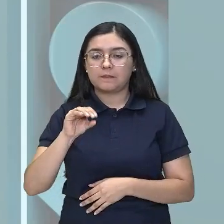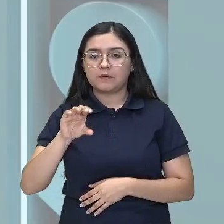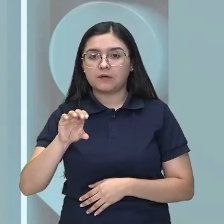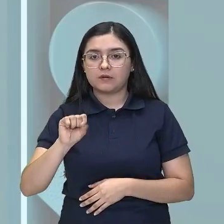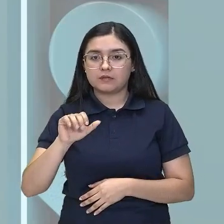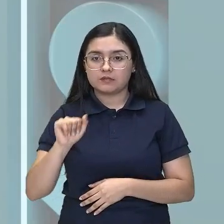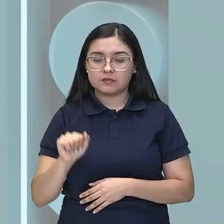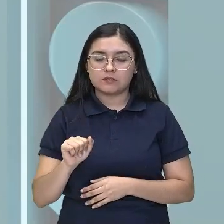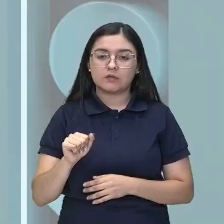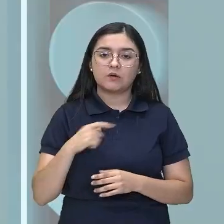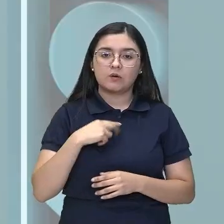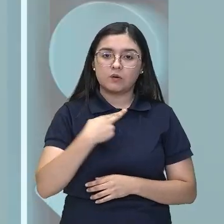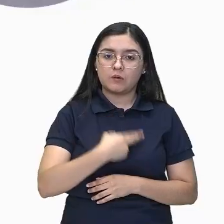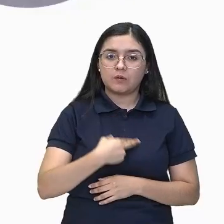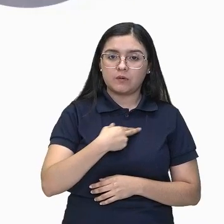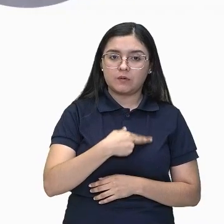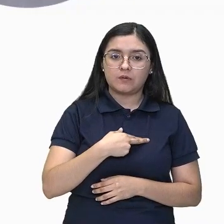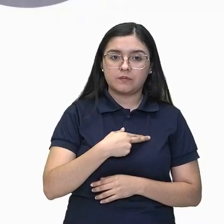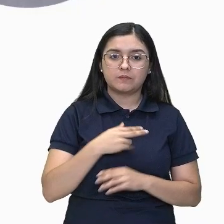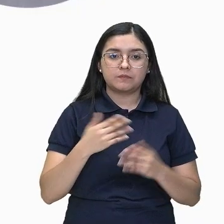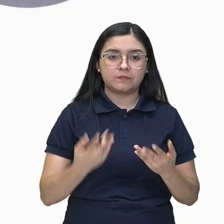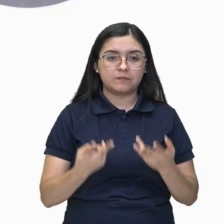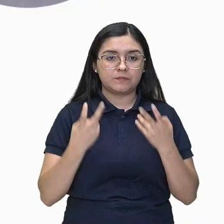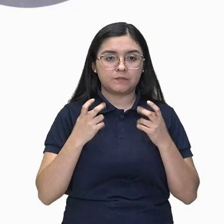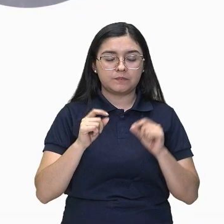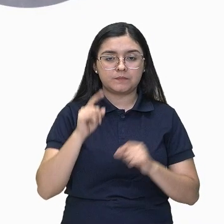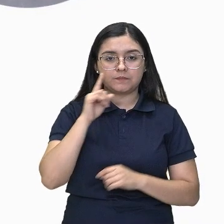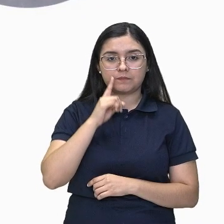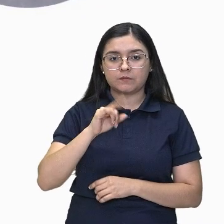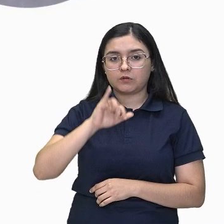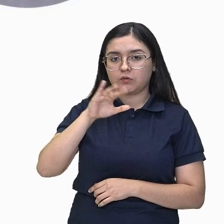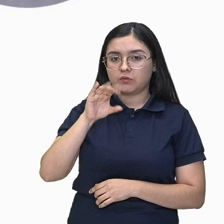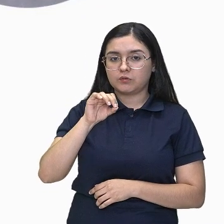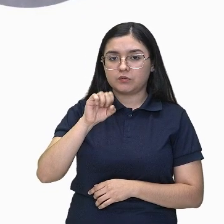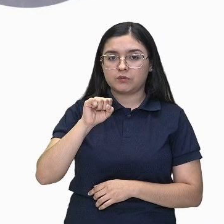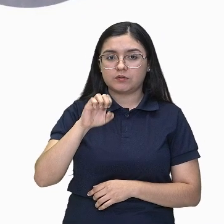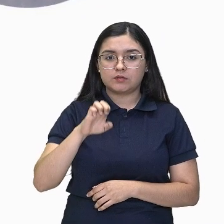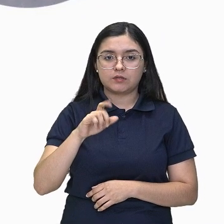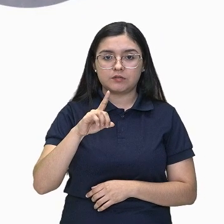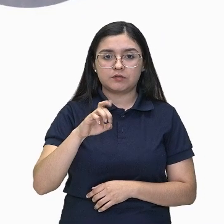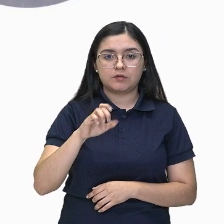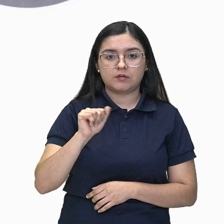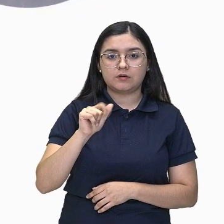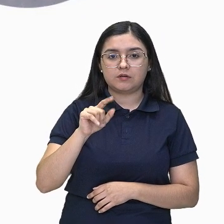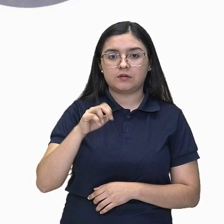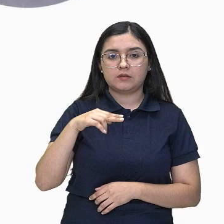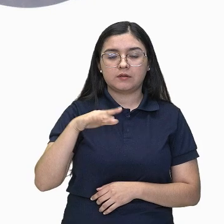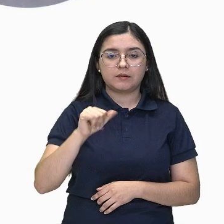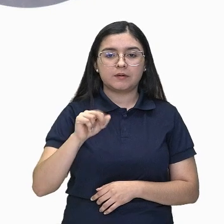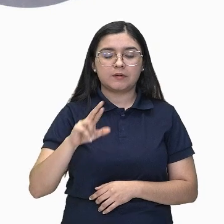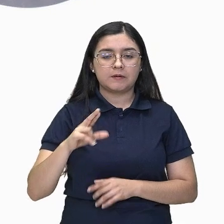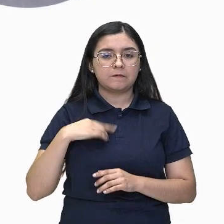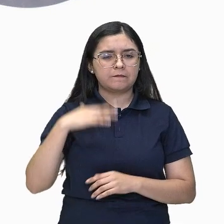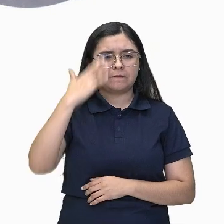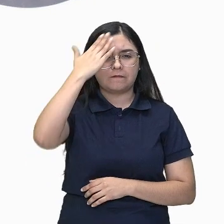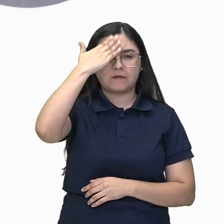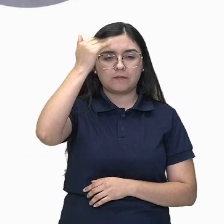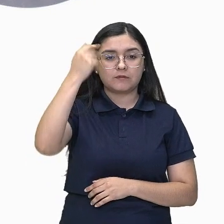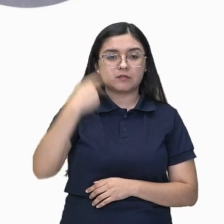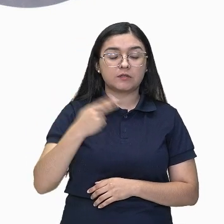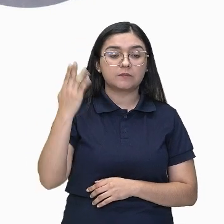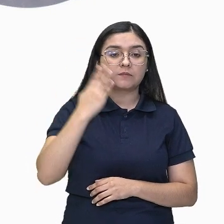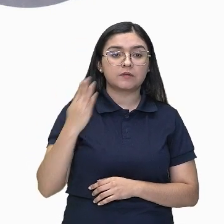romances, contos. Observem comigo então sobre a prosa de José de Alencar, um dos maiores romancistas da história do Brasil. Então a